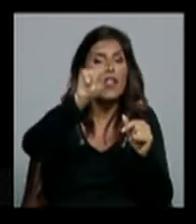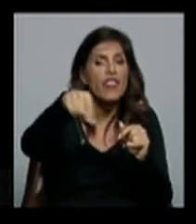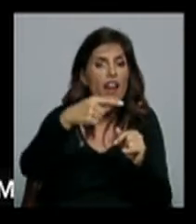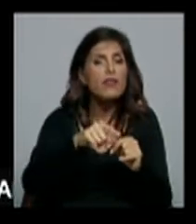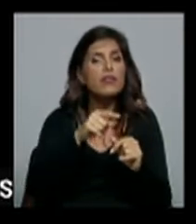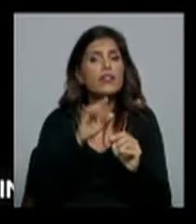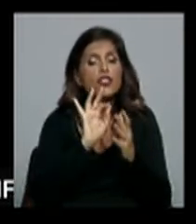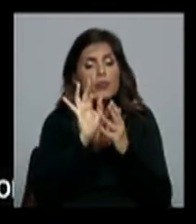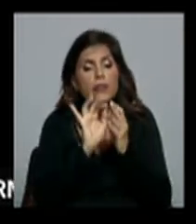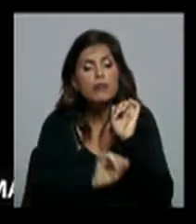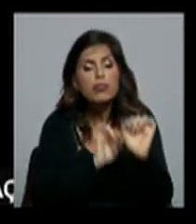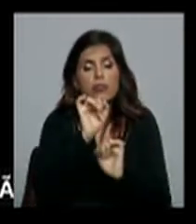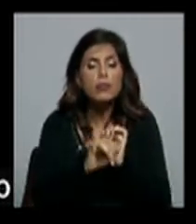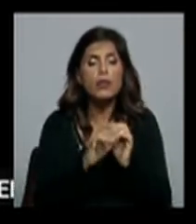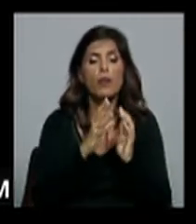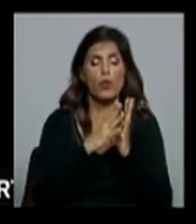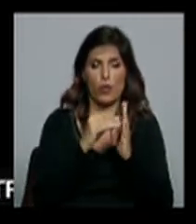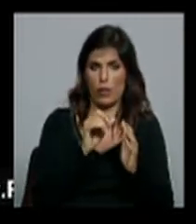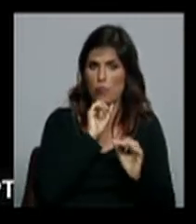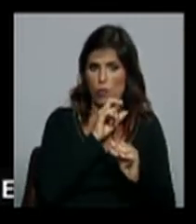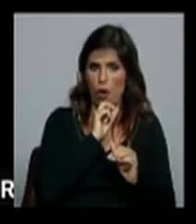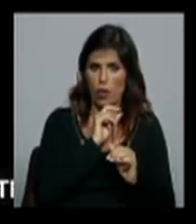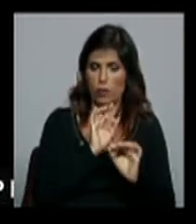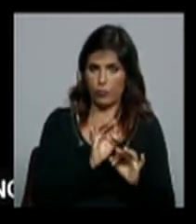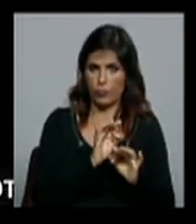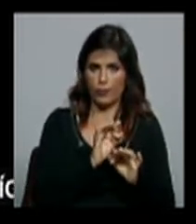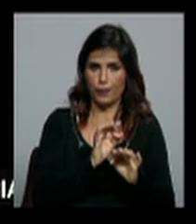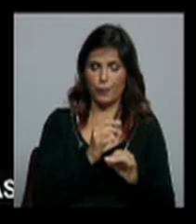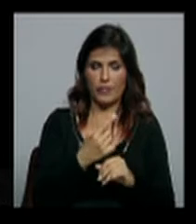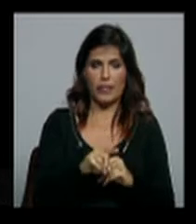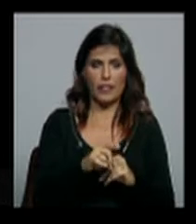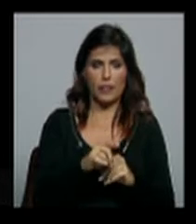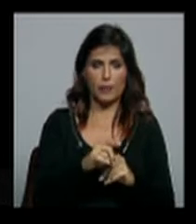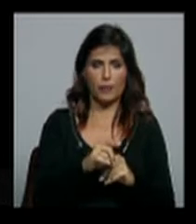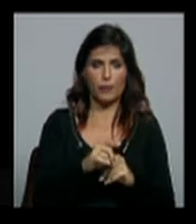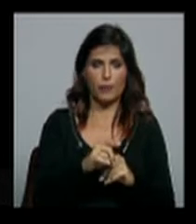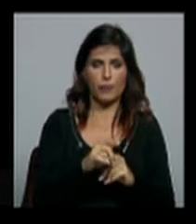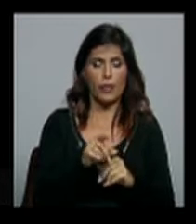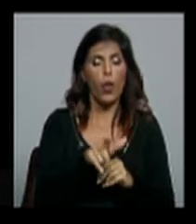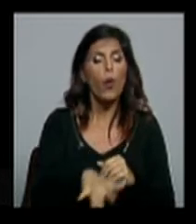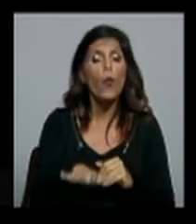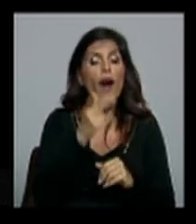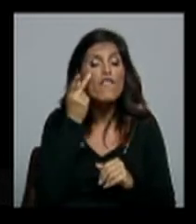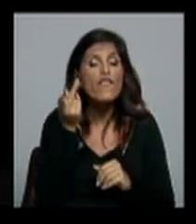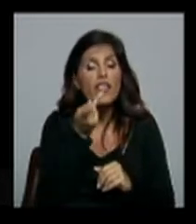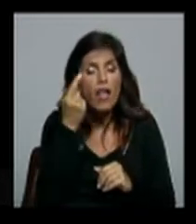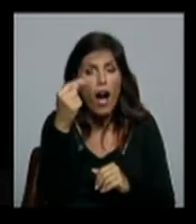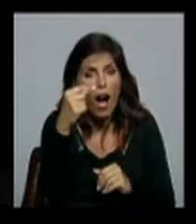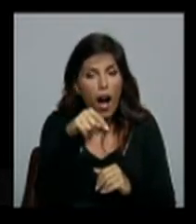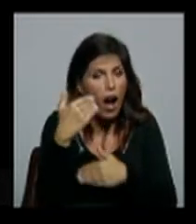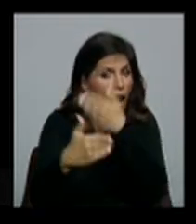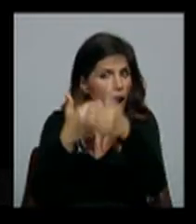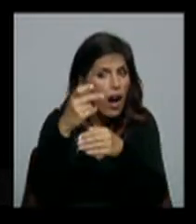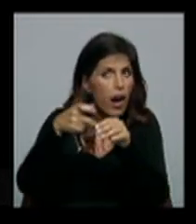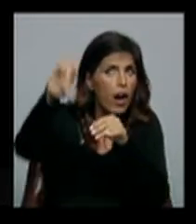muito específico, pode eventualmente serem sítios de vida a percorrerem de uma